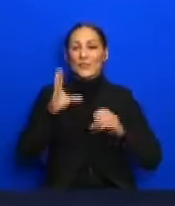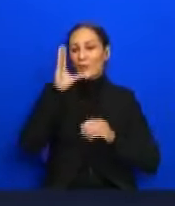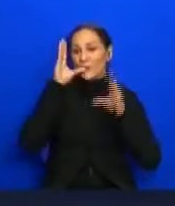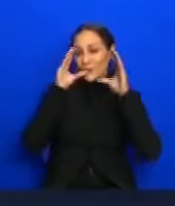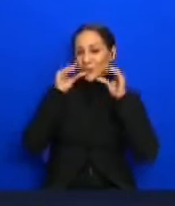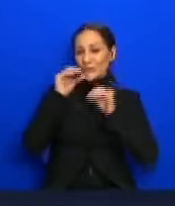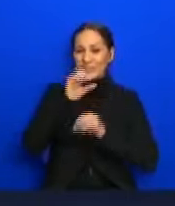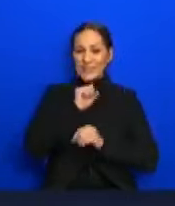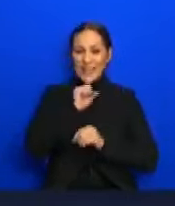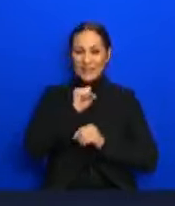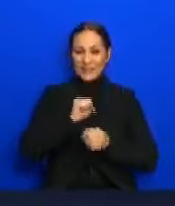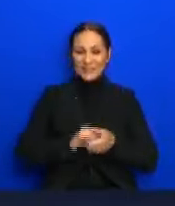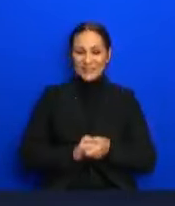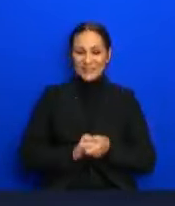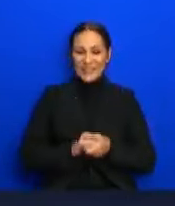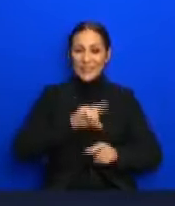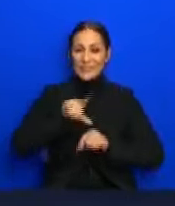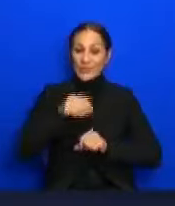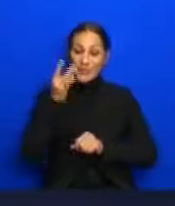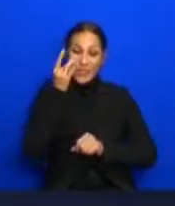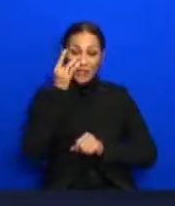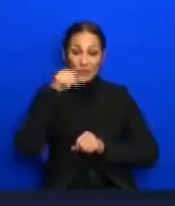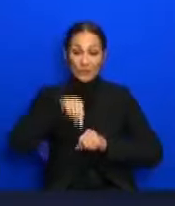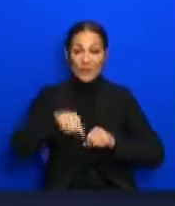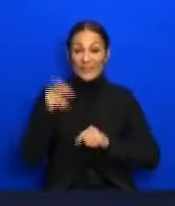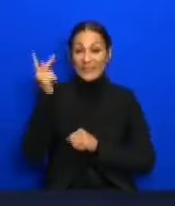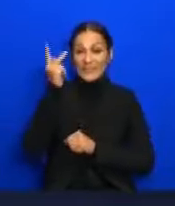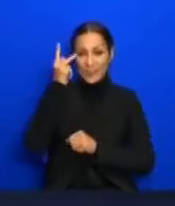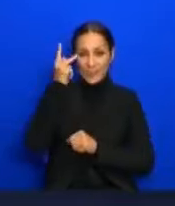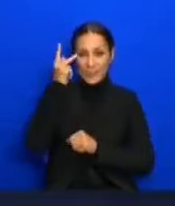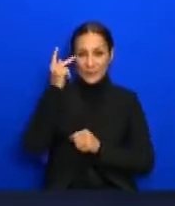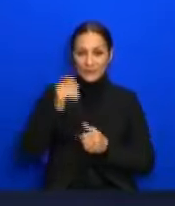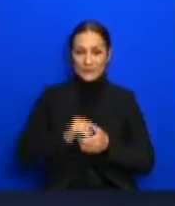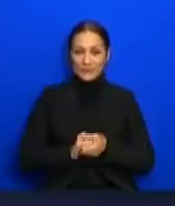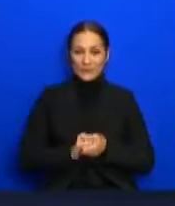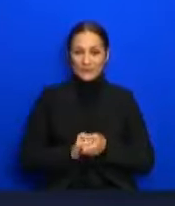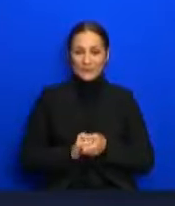sábado. Sorteio ao vivo direto de São Paulo.